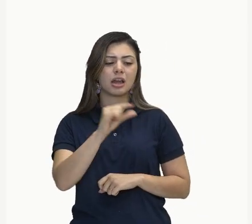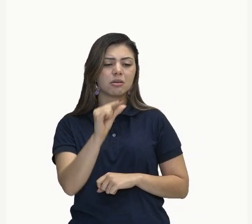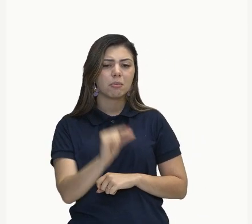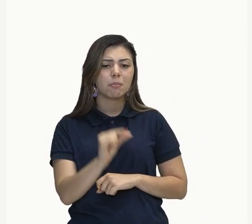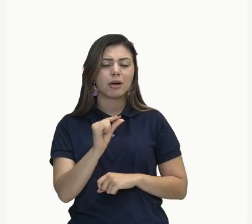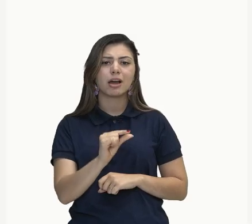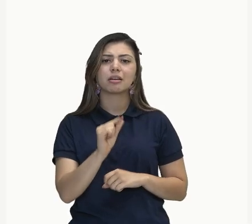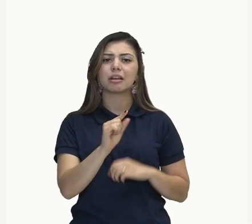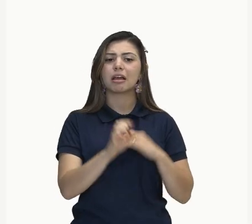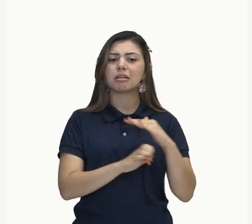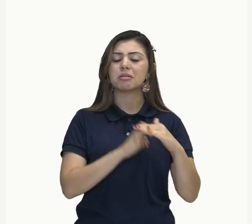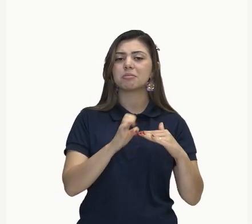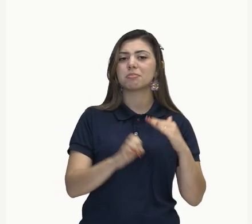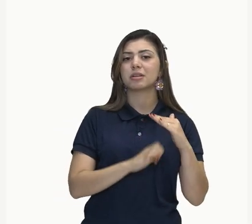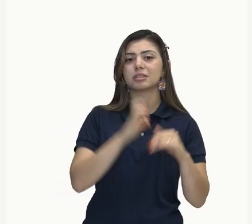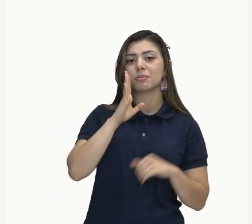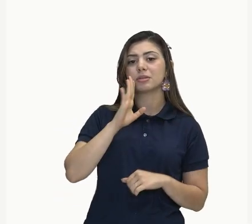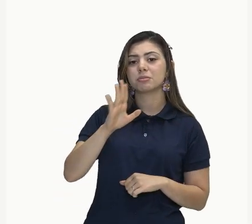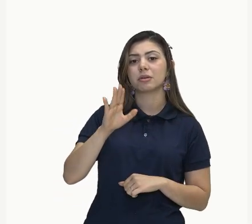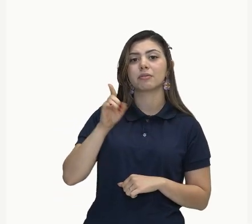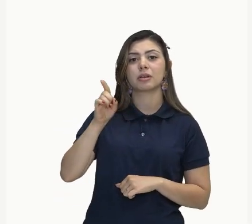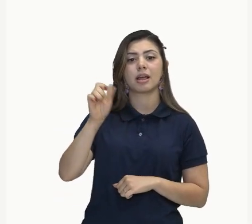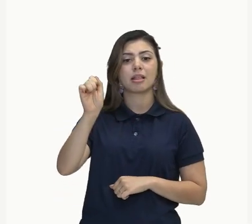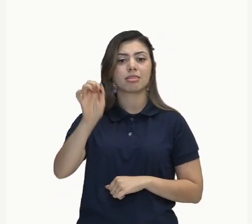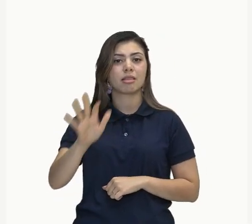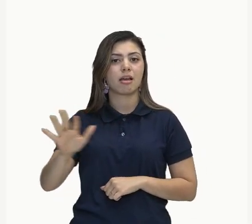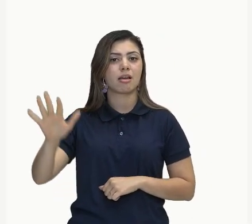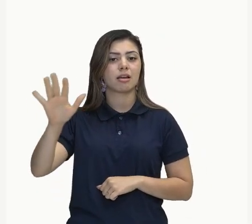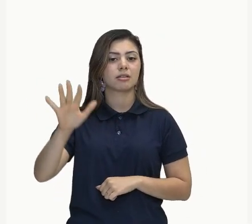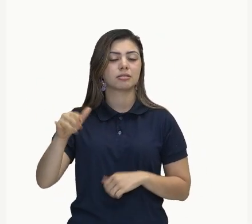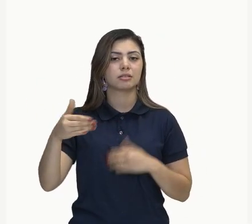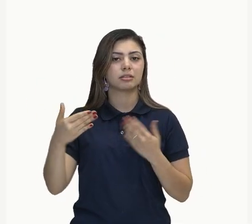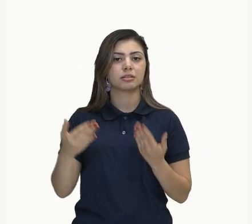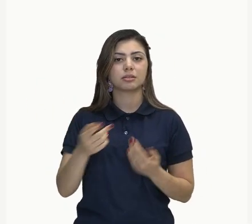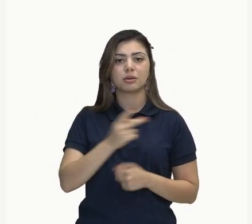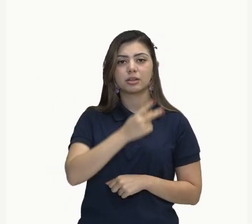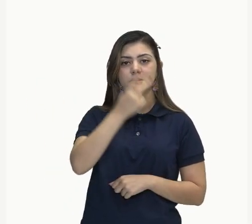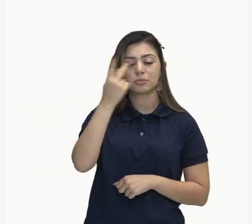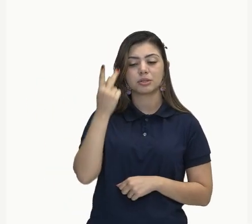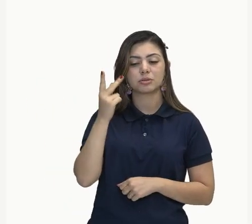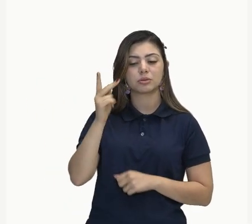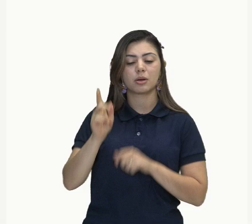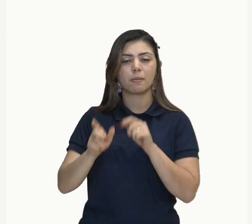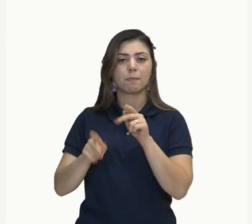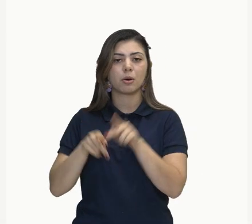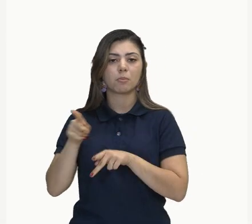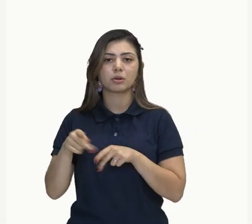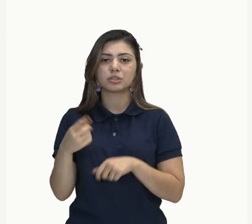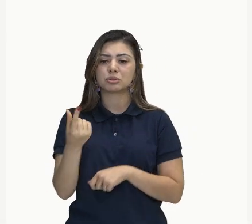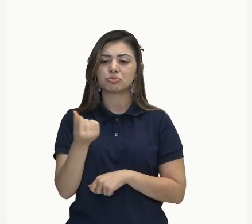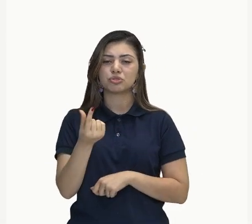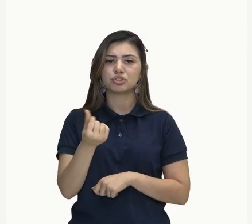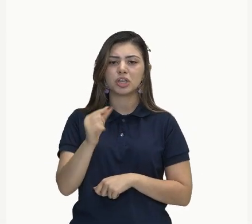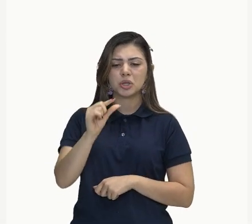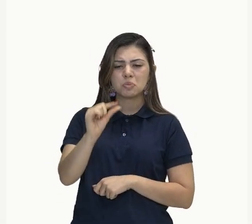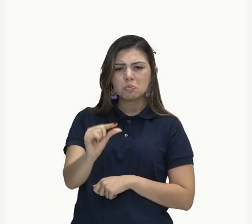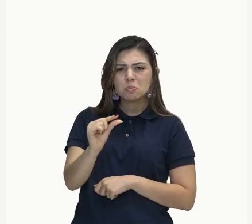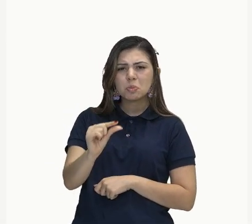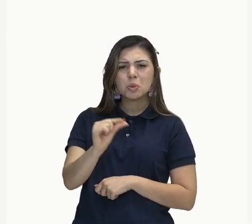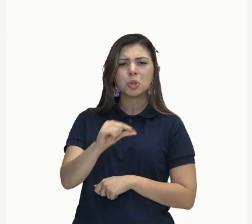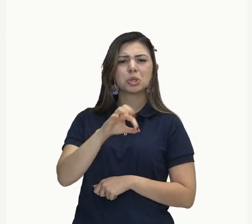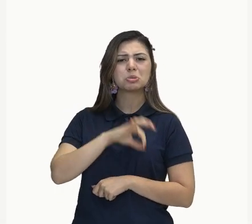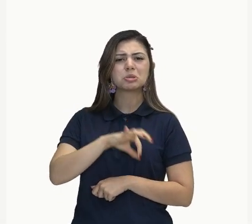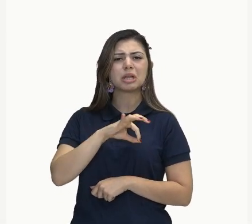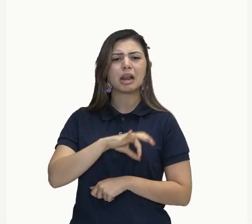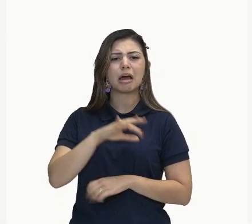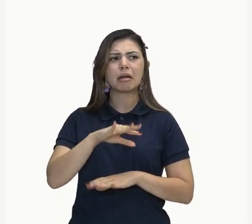fábricas globais, especialmente na Ásia, onde os trabalhadores acabam recebendo valores mínimos para